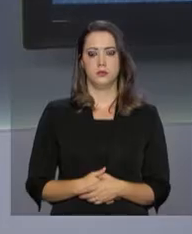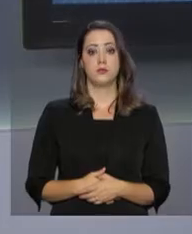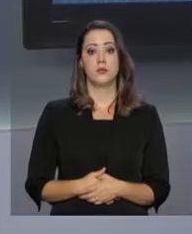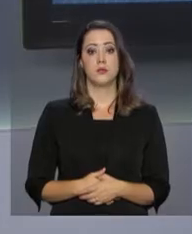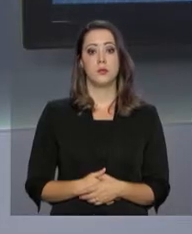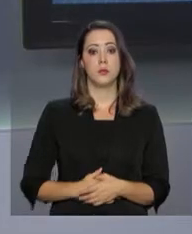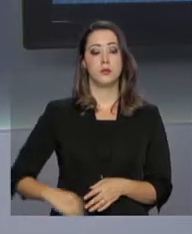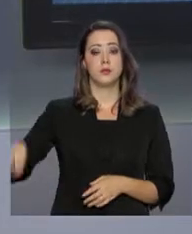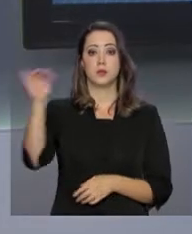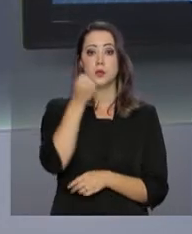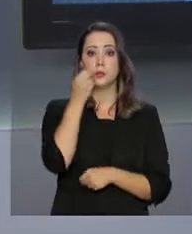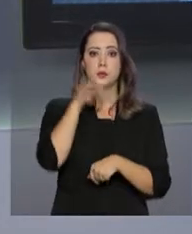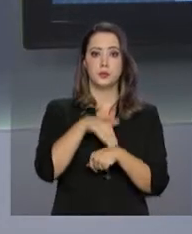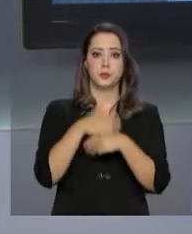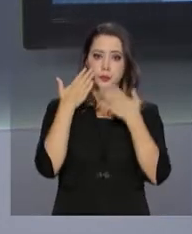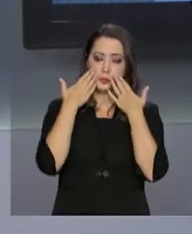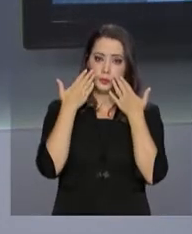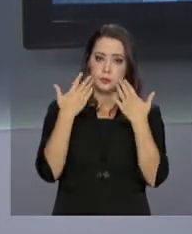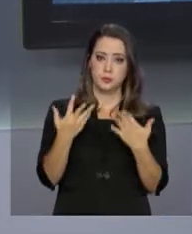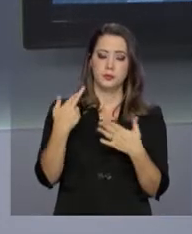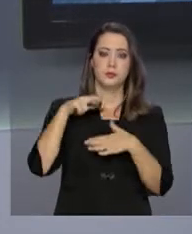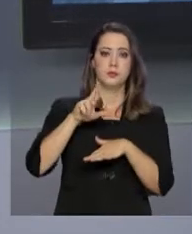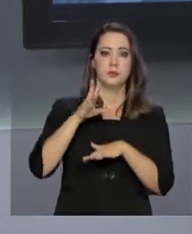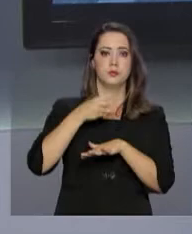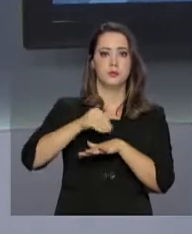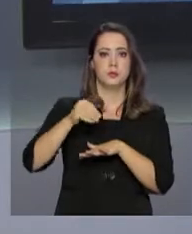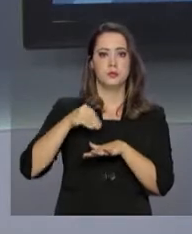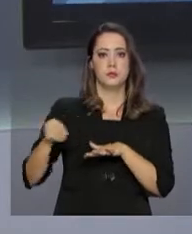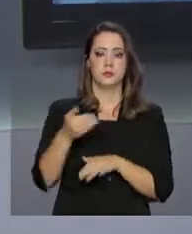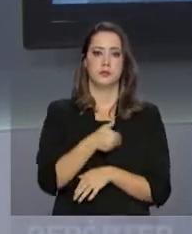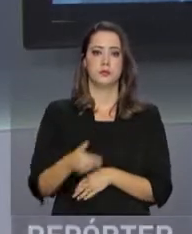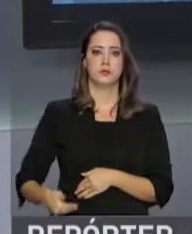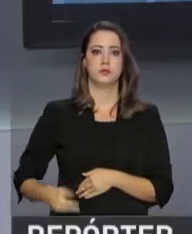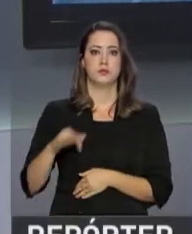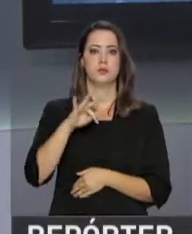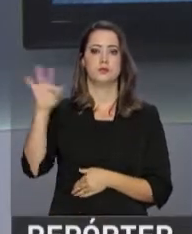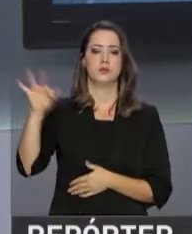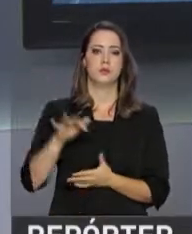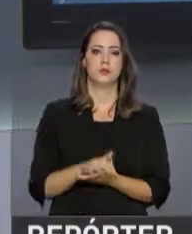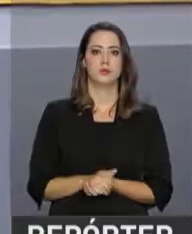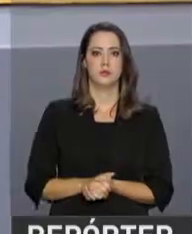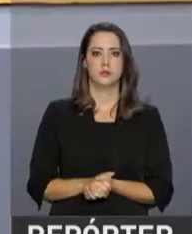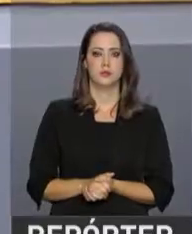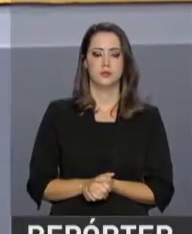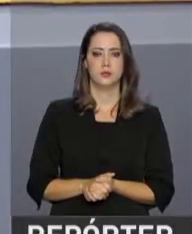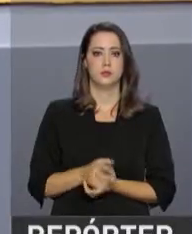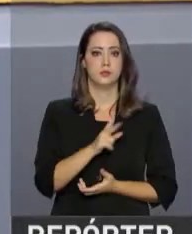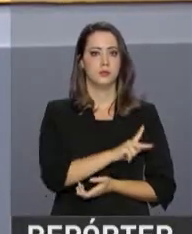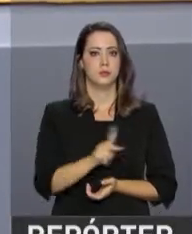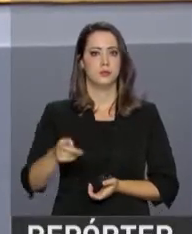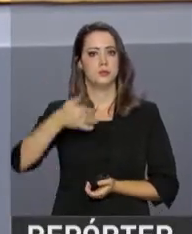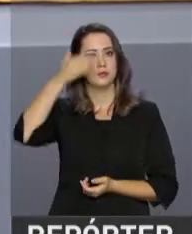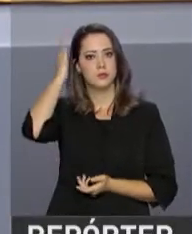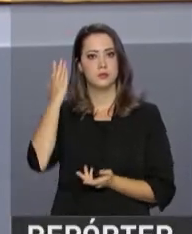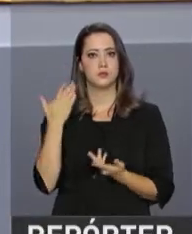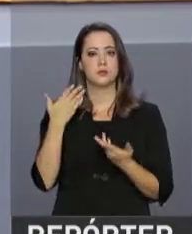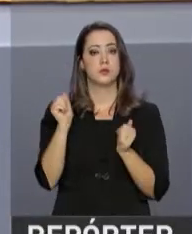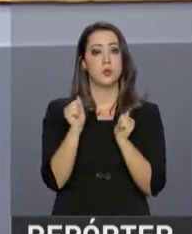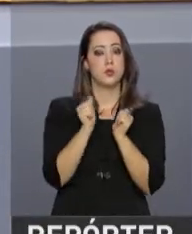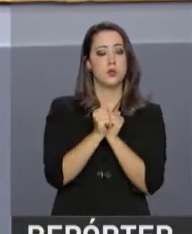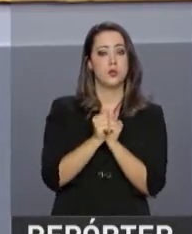olá boa noite começa agora o repórter nbr com as notícias do governo federal o presidente michel temer